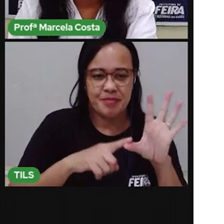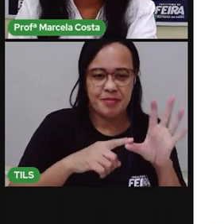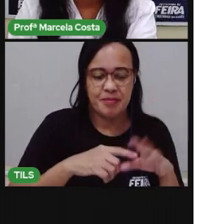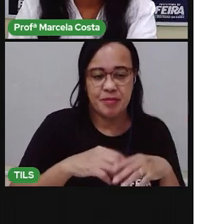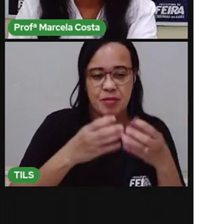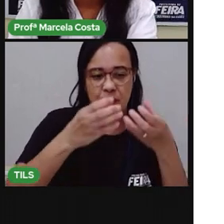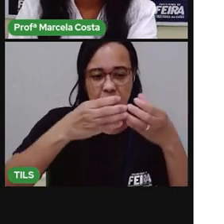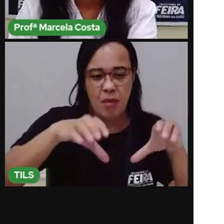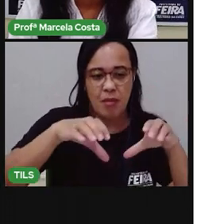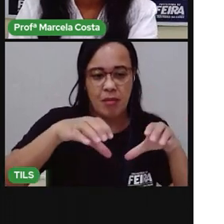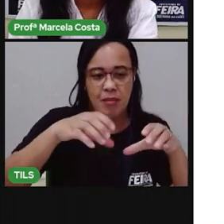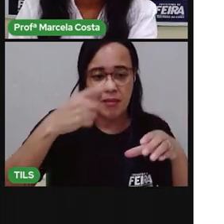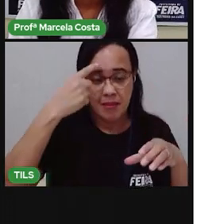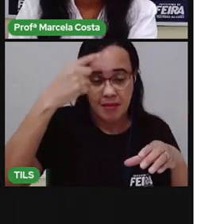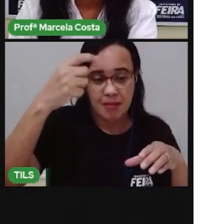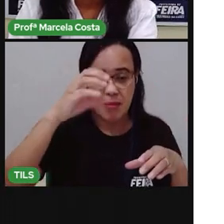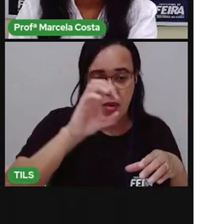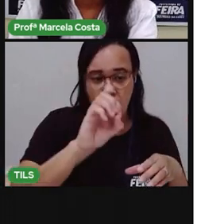Ovos.